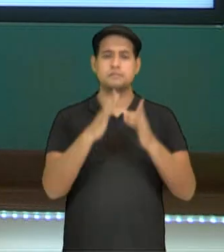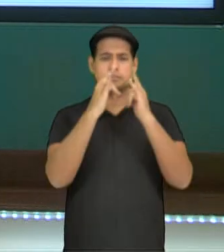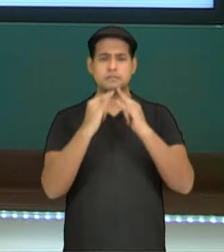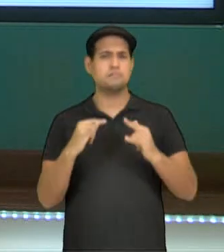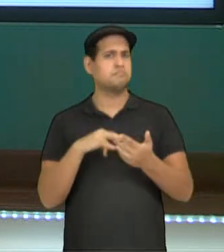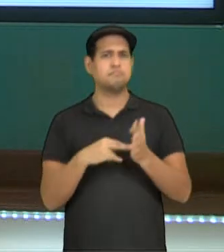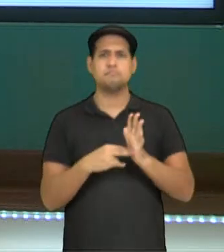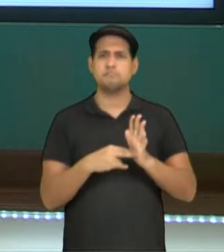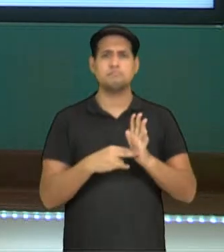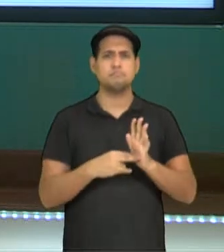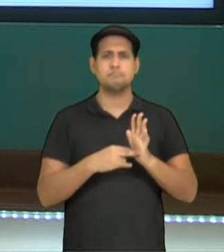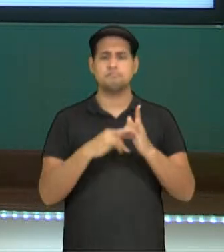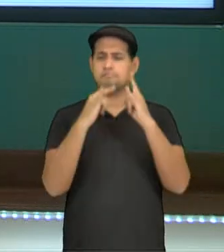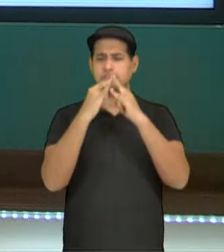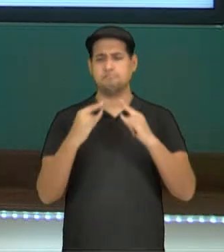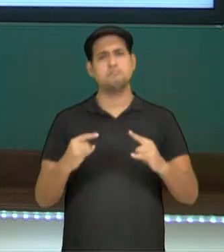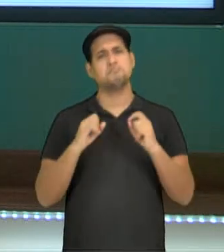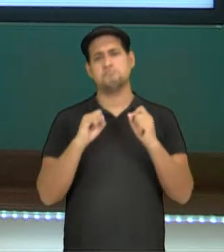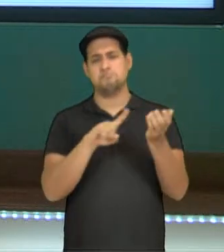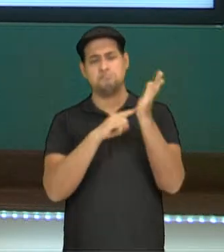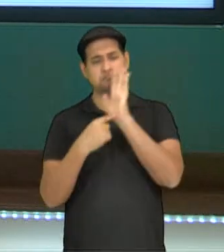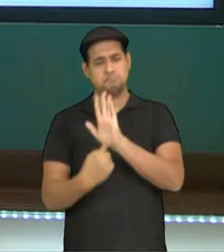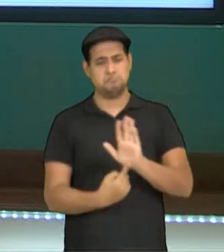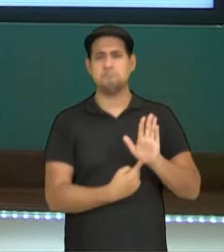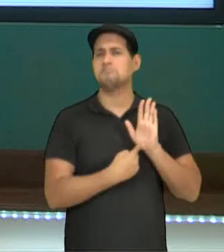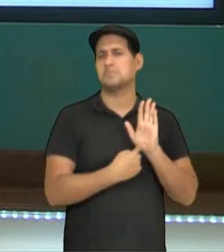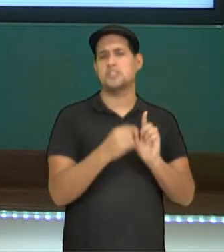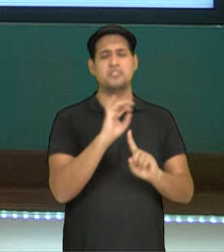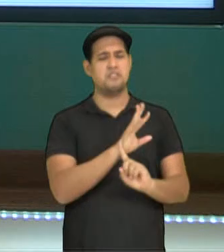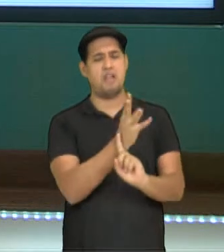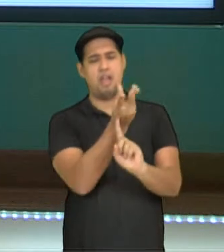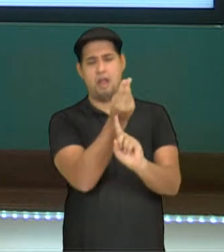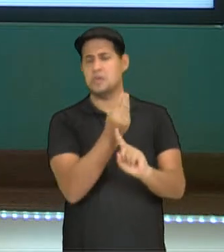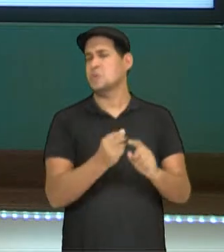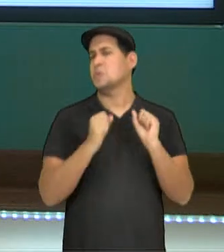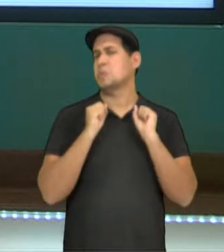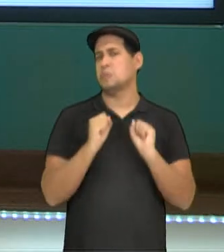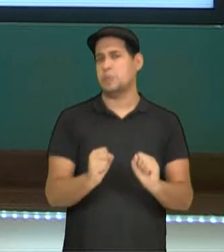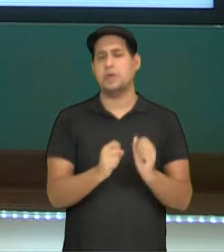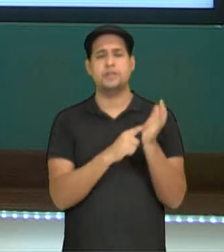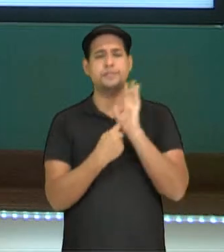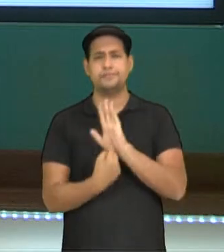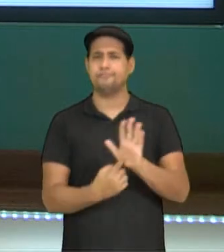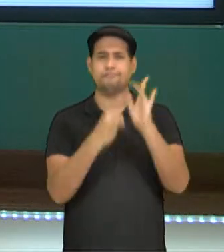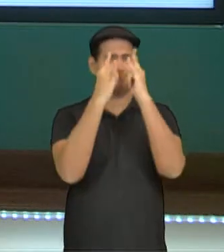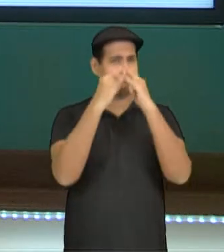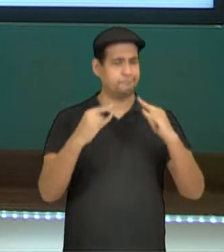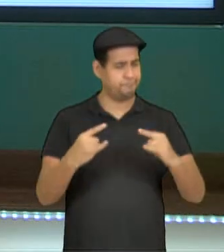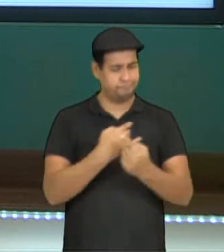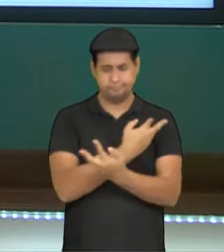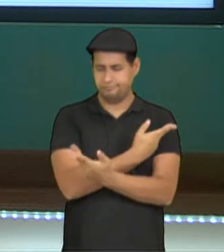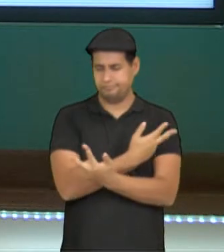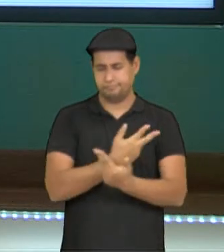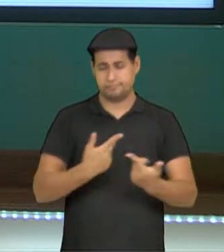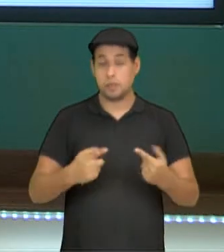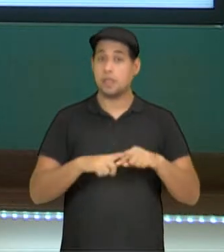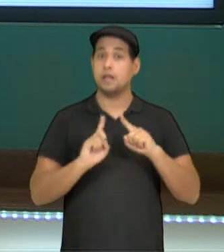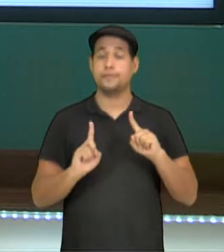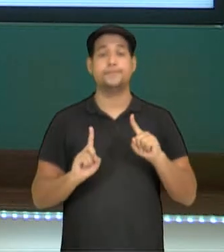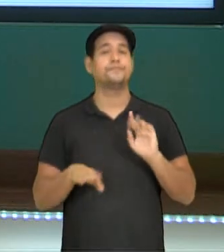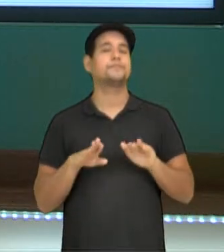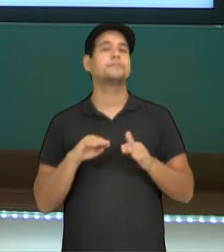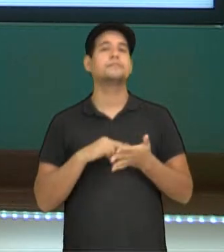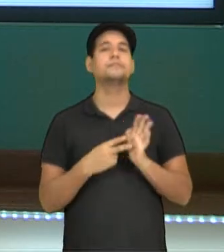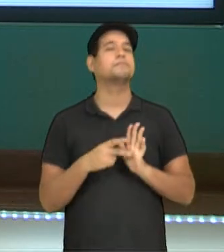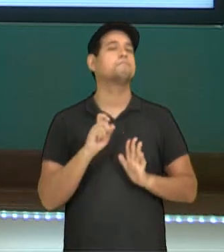o circo, né? Poderiam ser apresentações artísticas, poderia ser apresentações circenses, mas muitas vezes